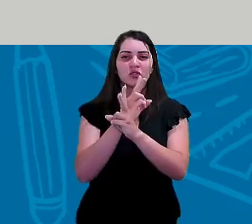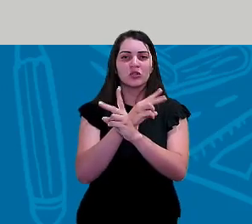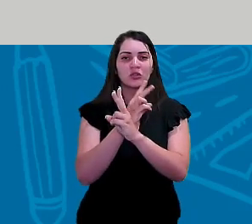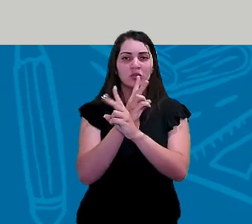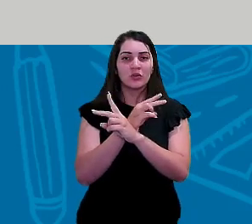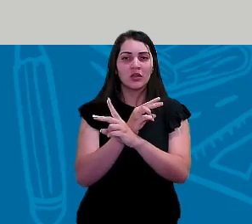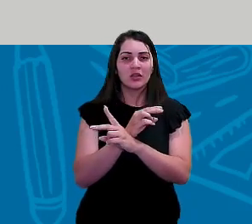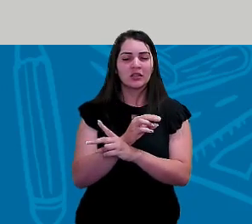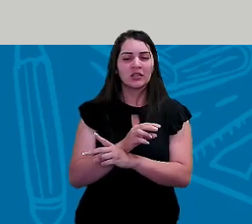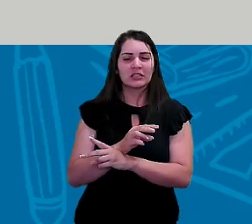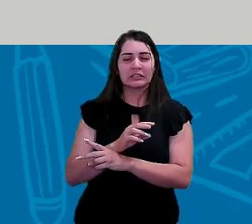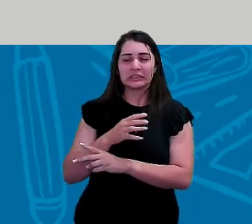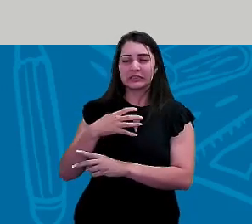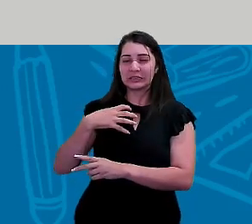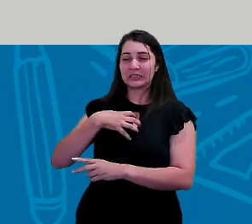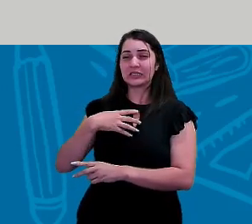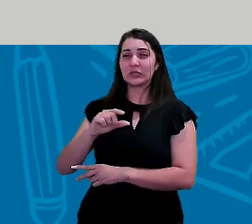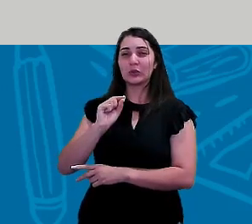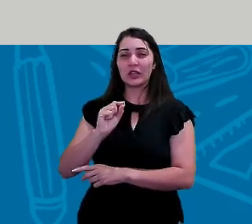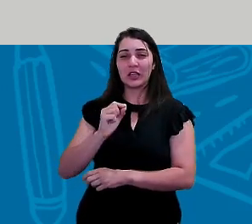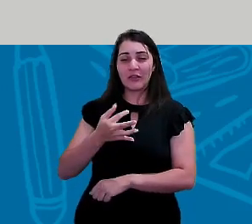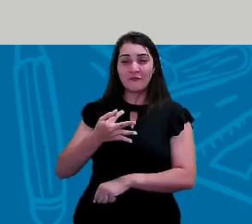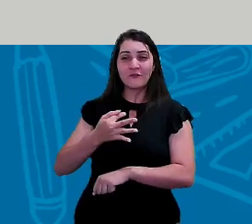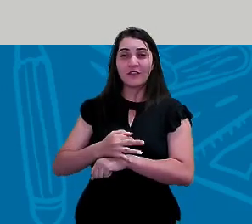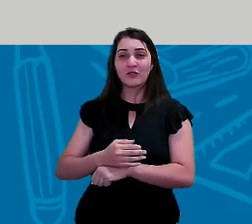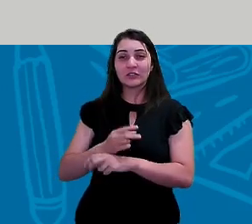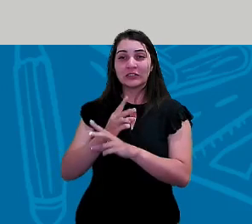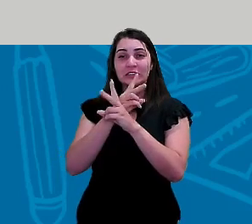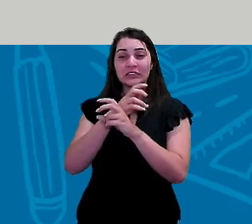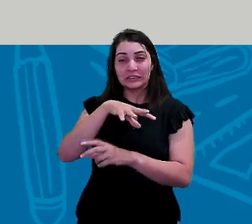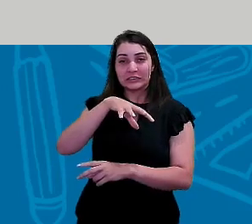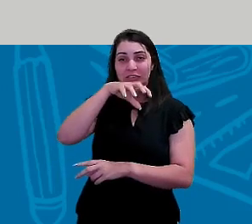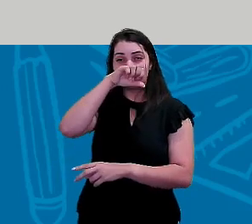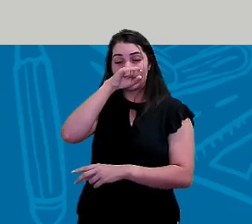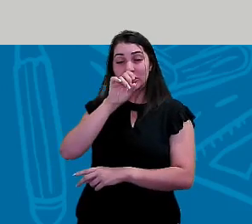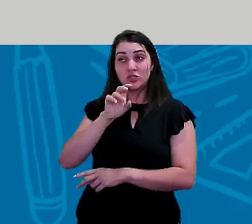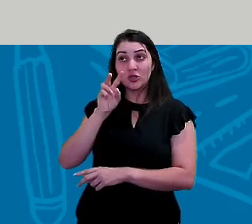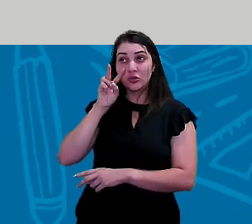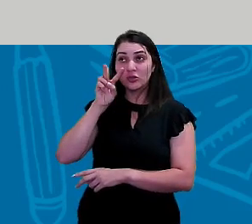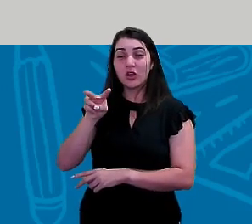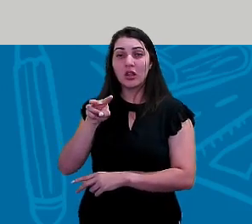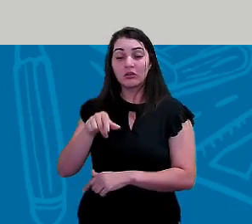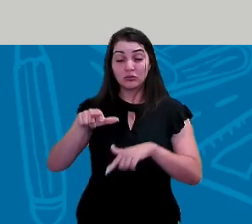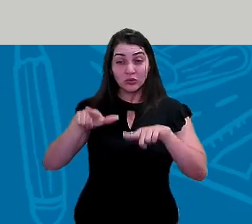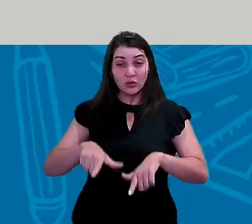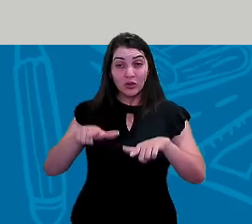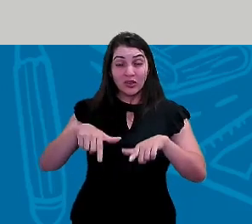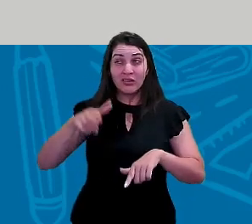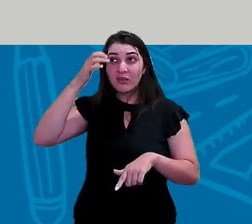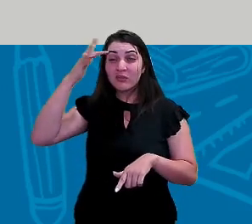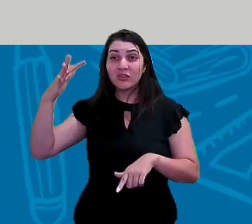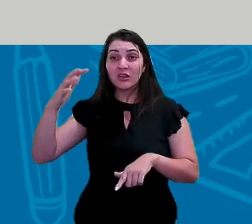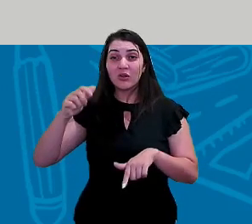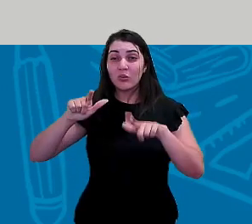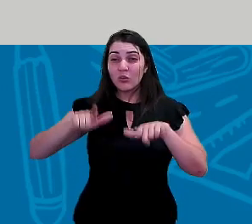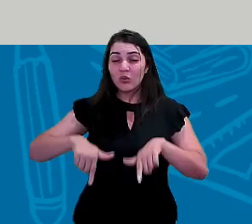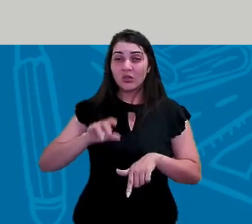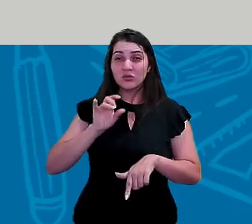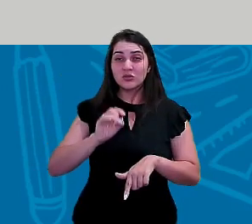sem ar só de olhar. Você já se imaginou num ambiente cheio de fumaça? Como é que você respira